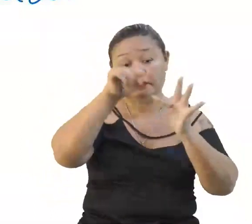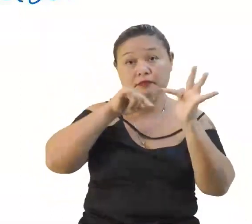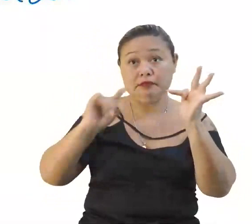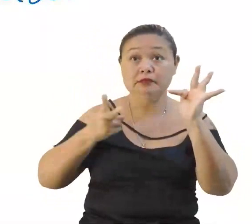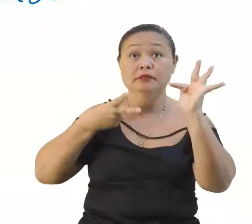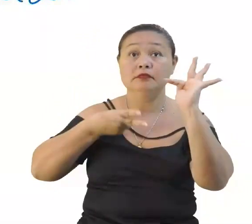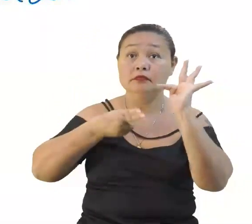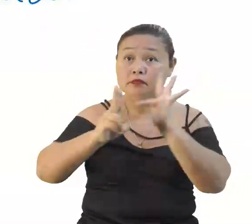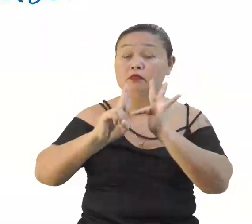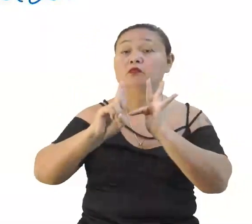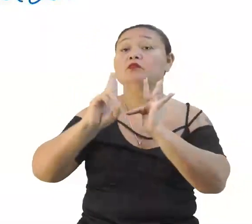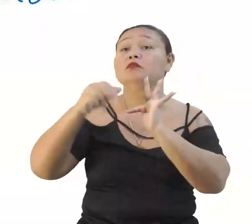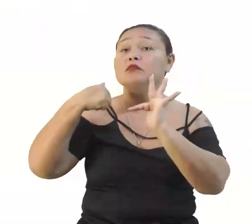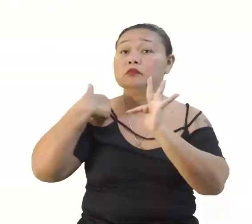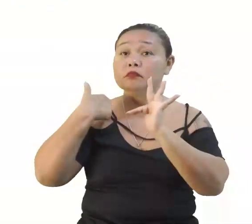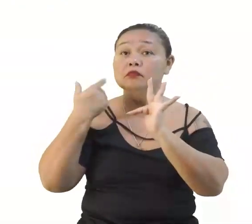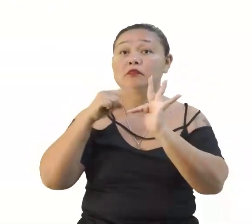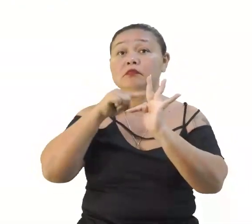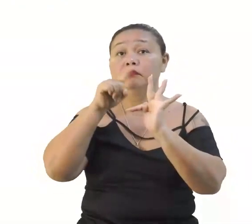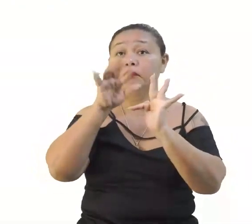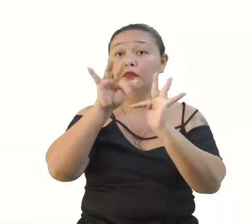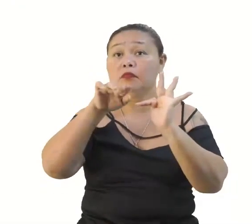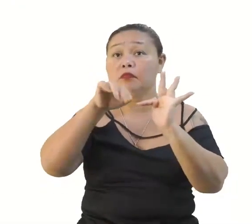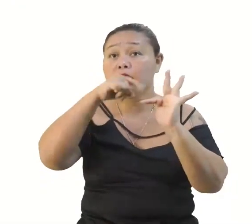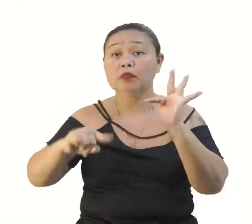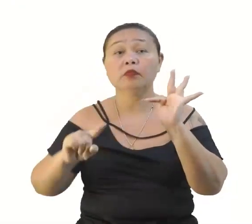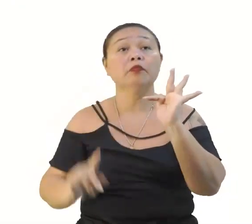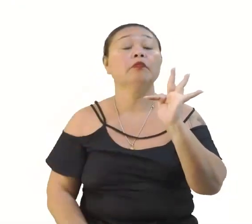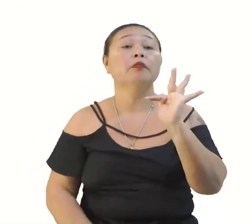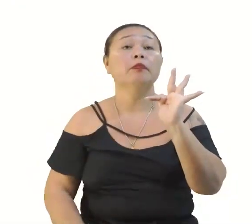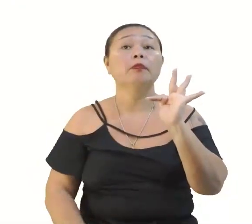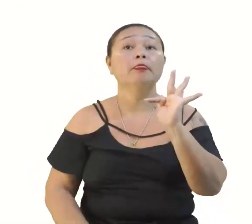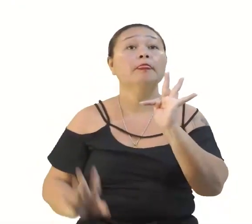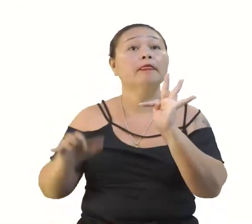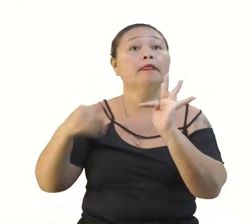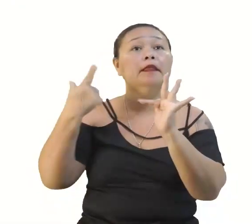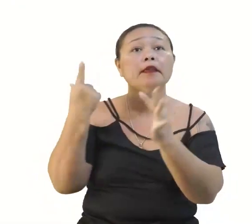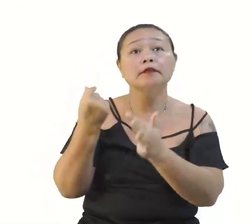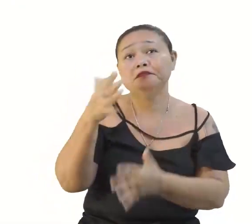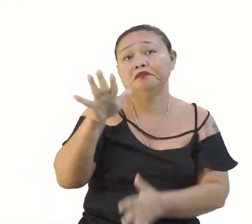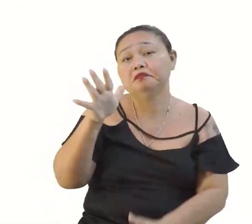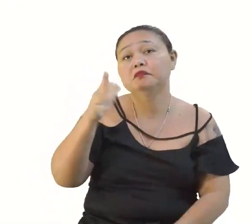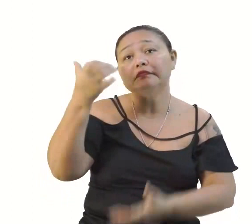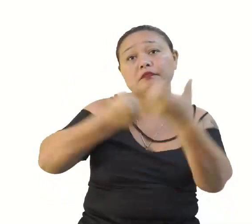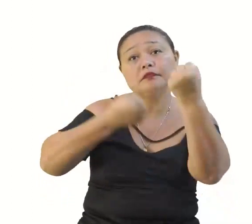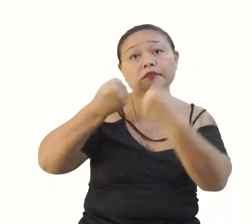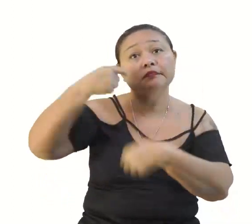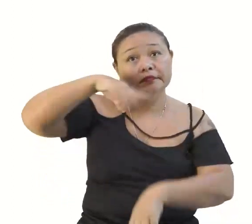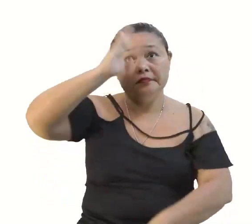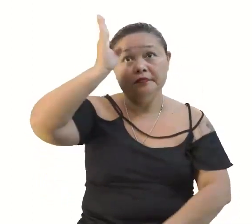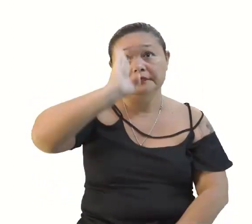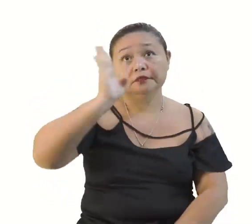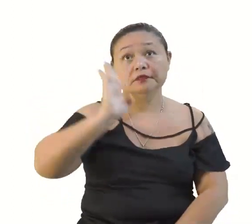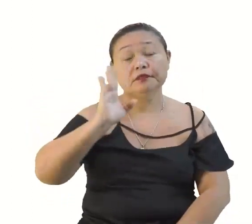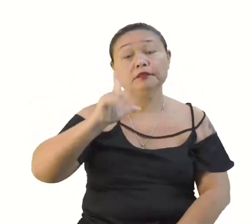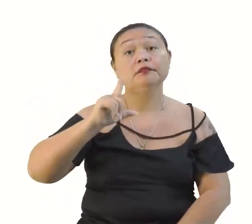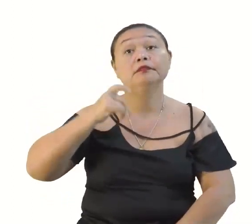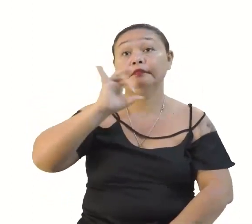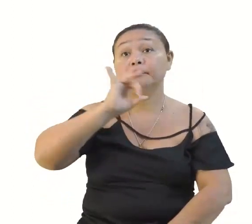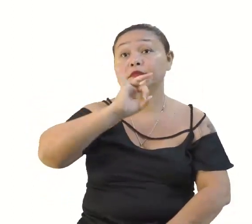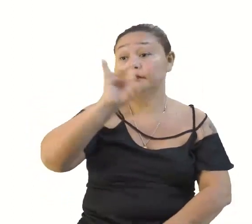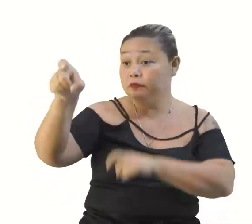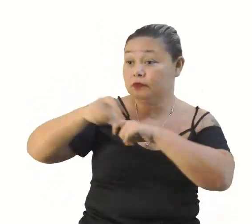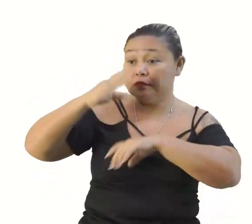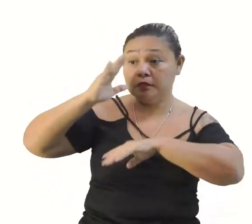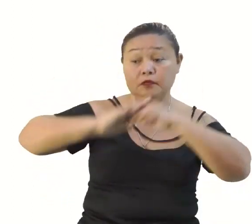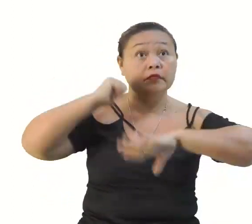continuamos trabalhando nas funções. Vamos ver. O preço médio do leite no Brasil para o produtor